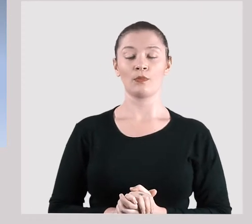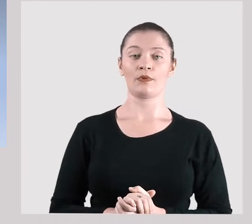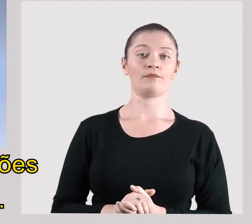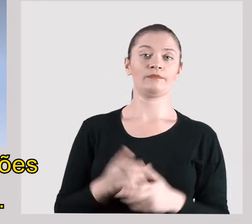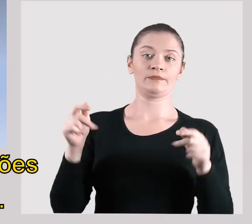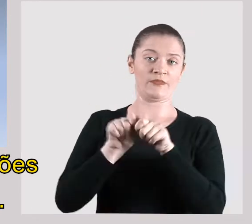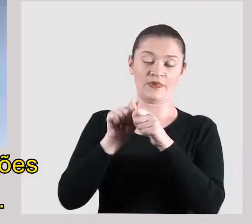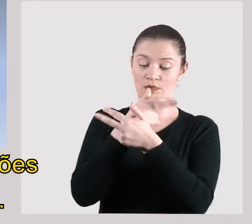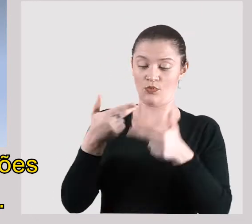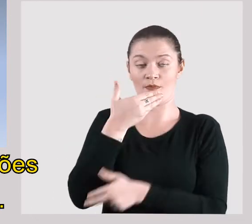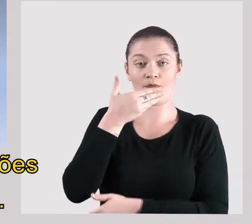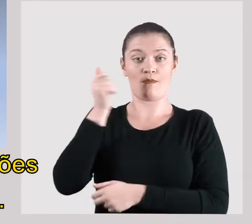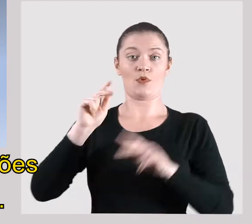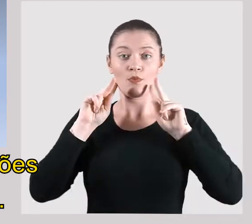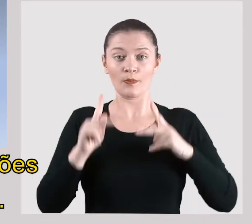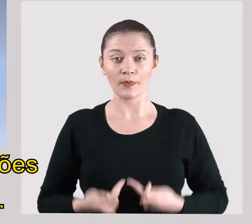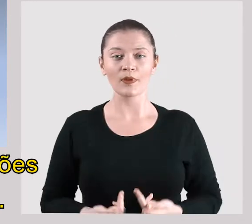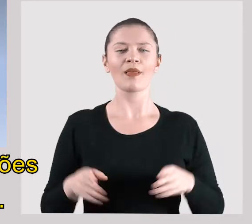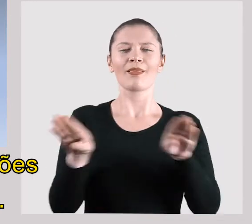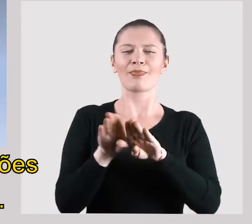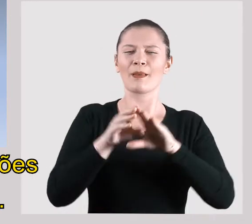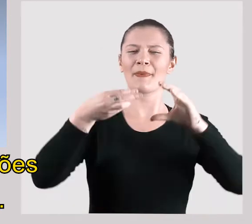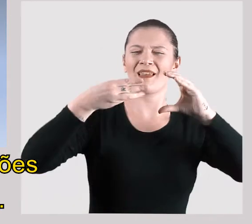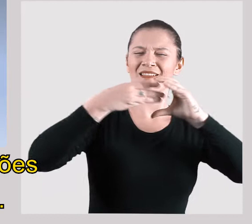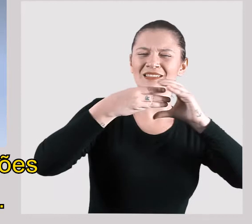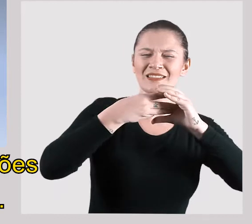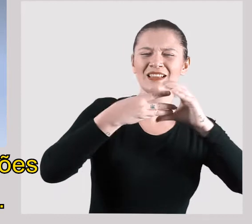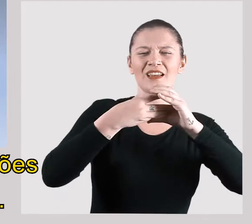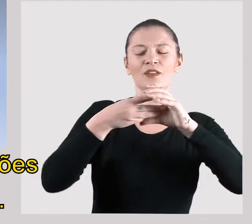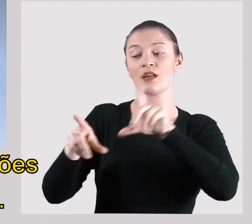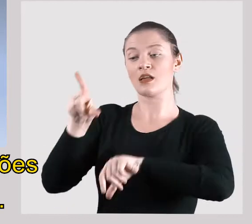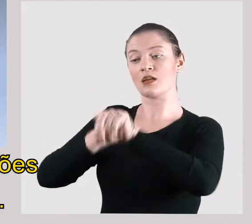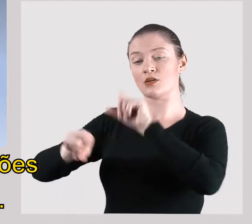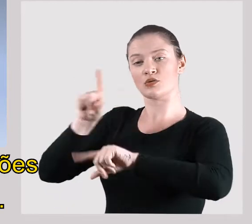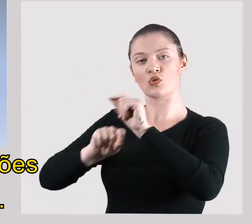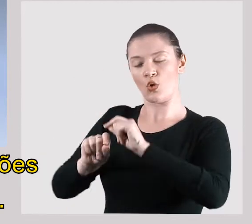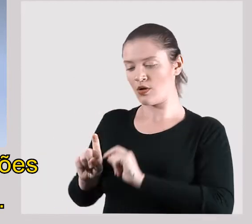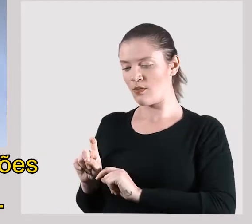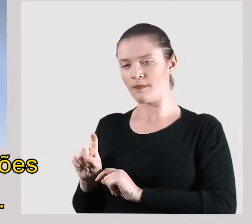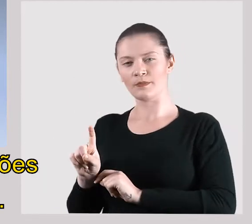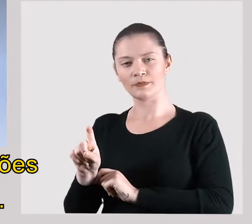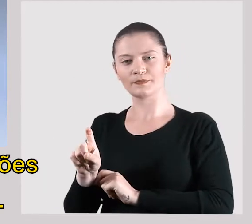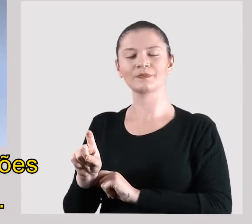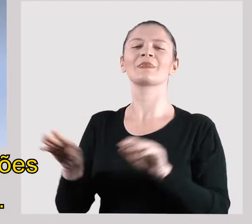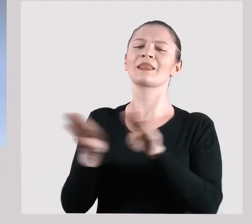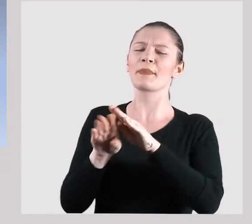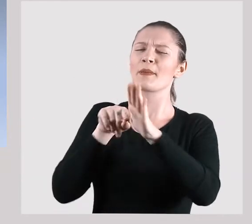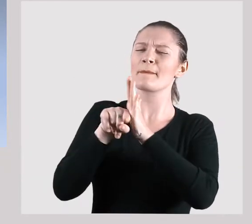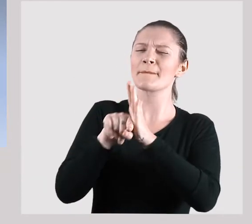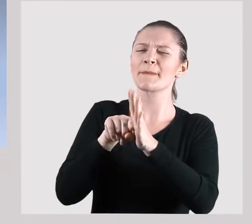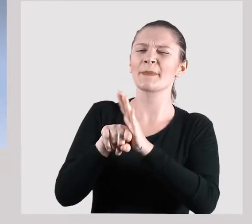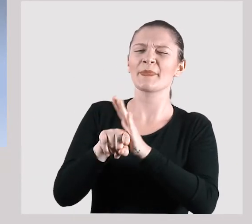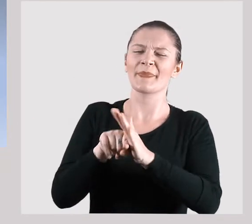humano, células-tronco, seleções de embriões e pesquisas com células fetais, né?